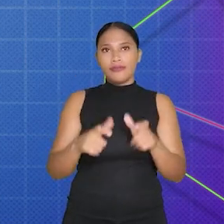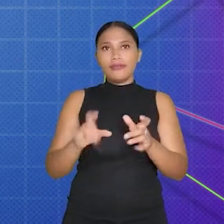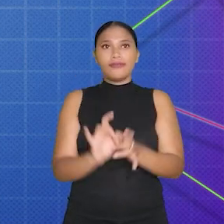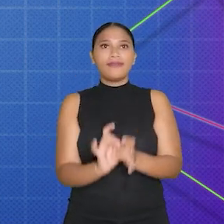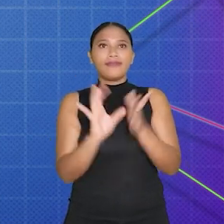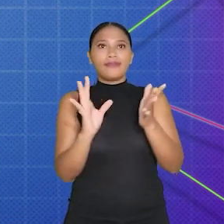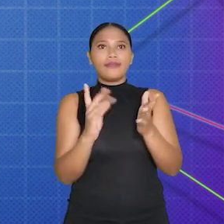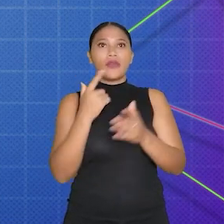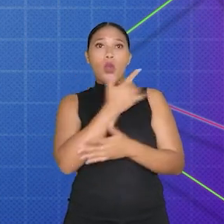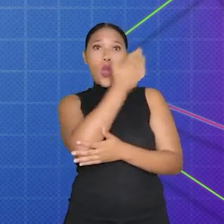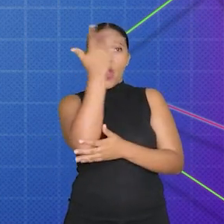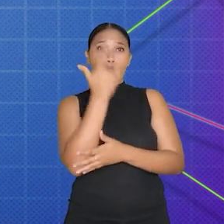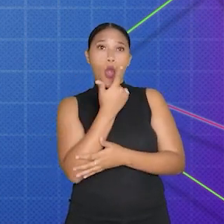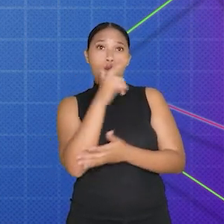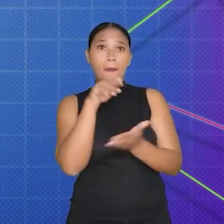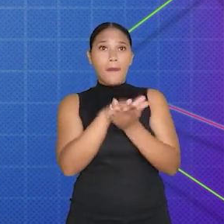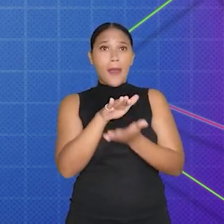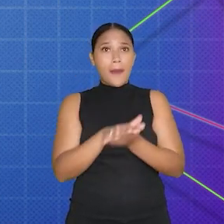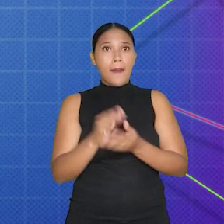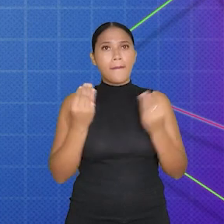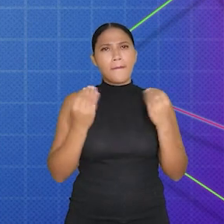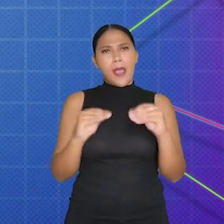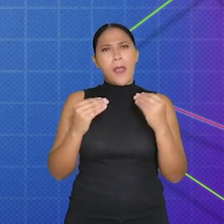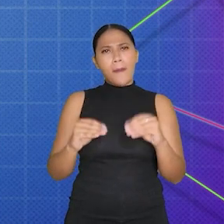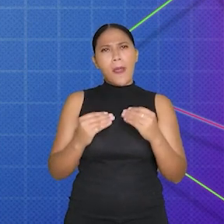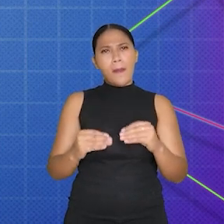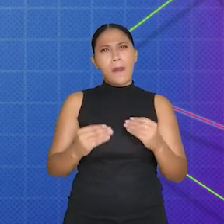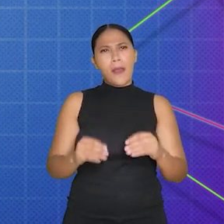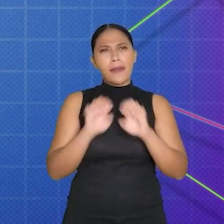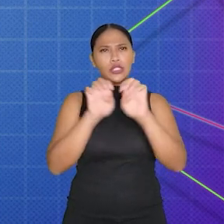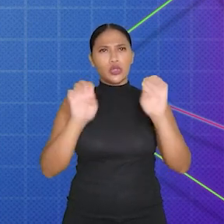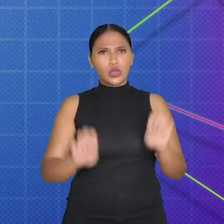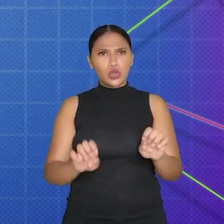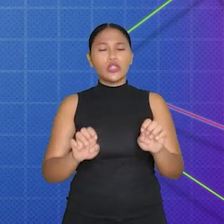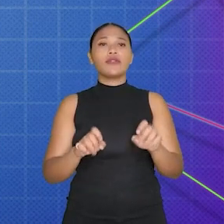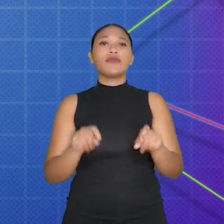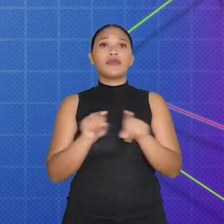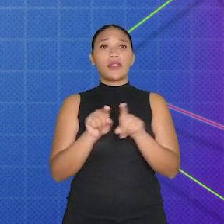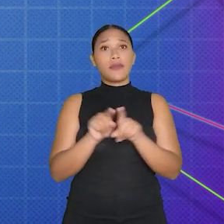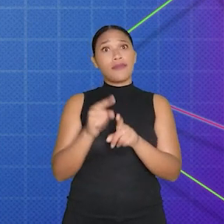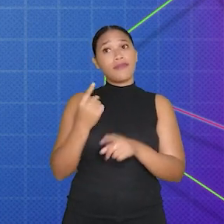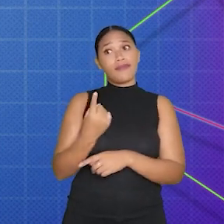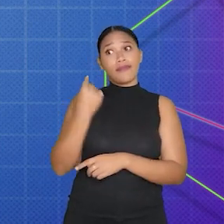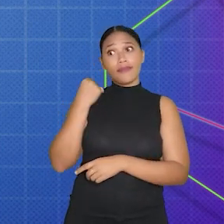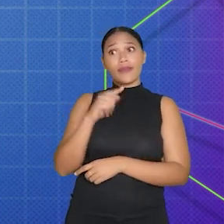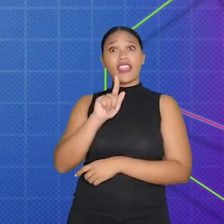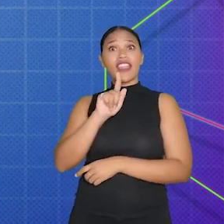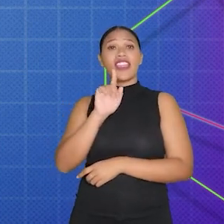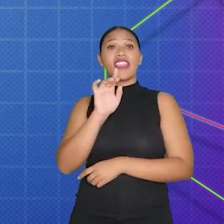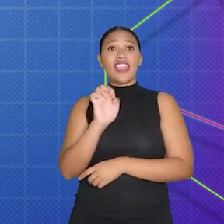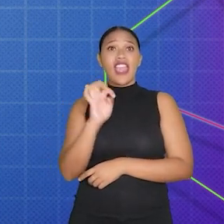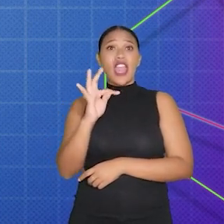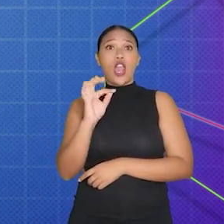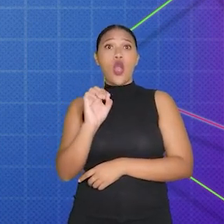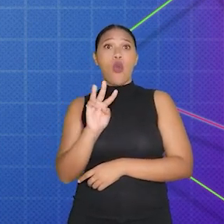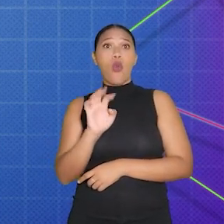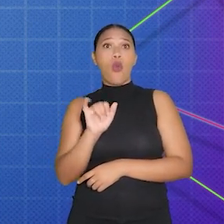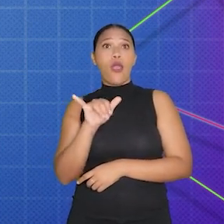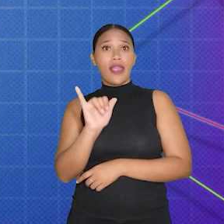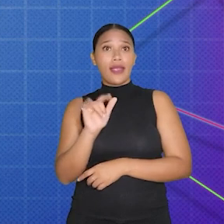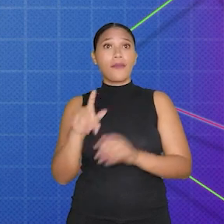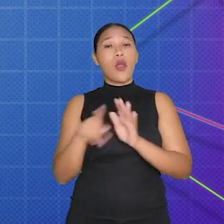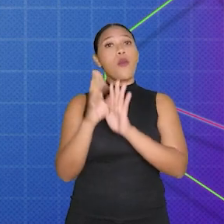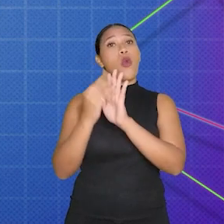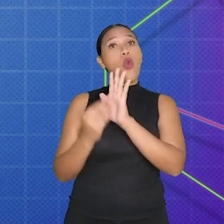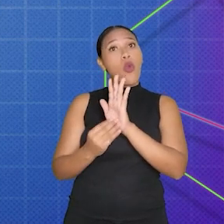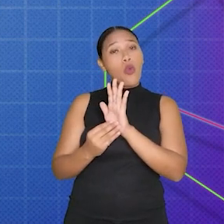ambientes tecnológicos que permitem que outras pessoas publiquem conteúdo em sua infraestrutura. Os portais são gateways para uma variedade de